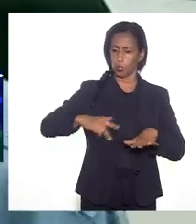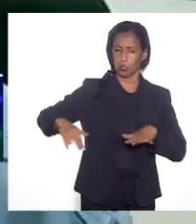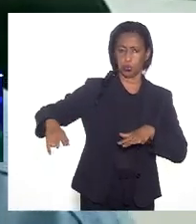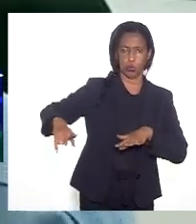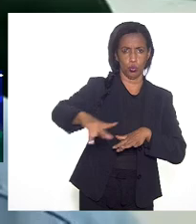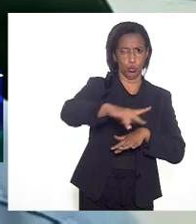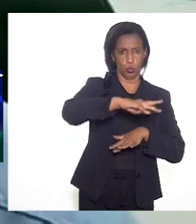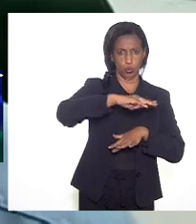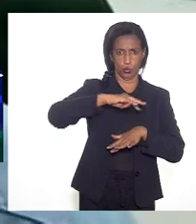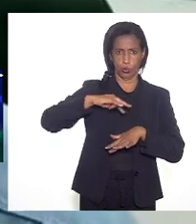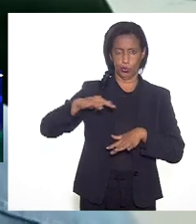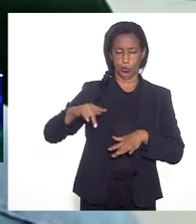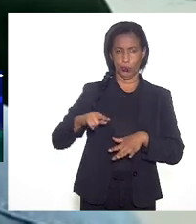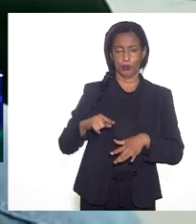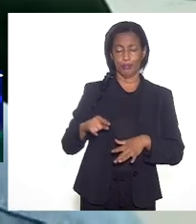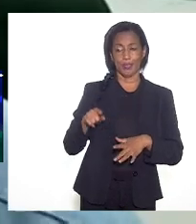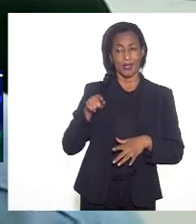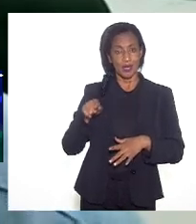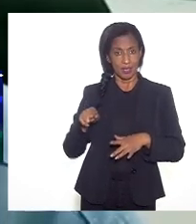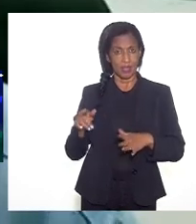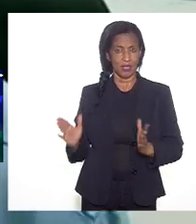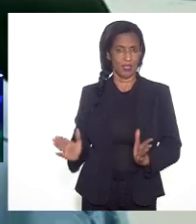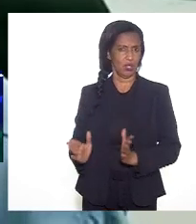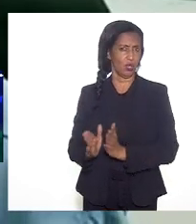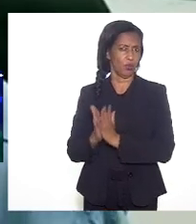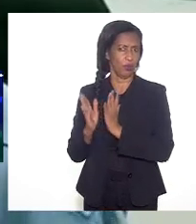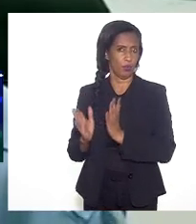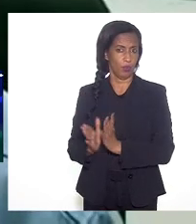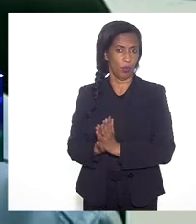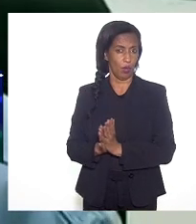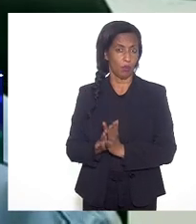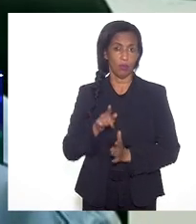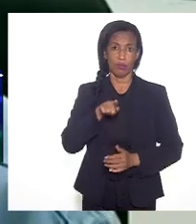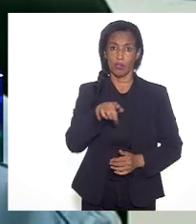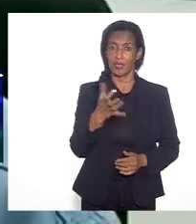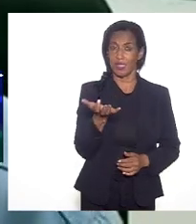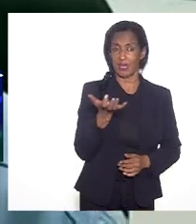E entre esses pobres, queiram ou não,